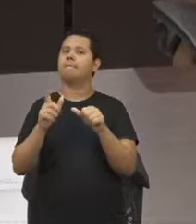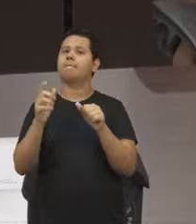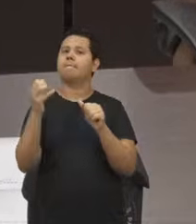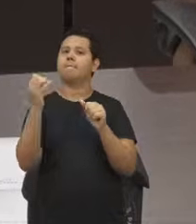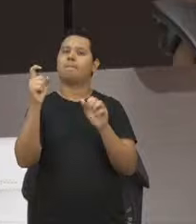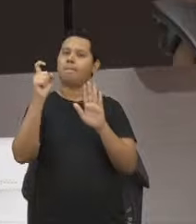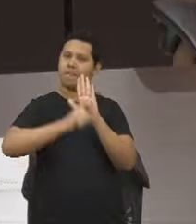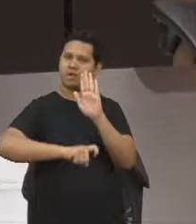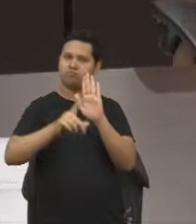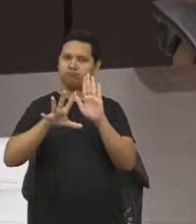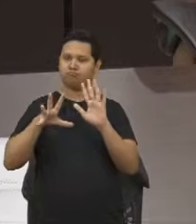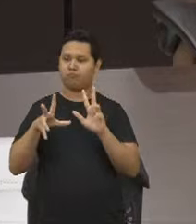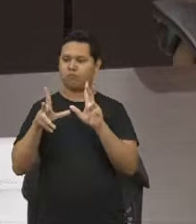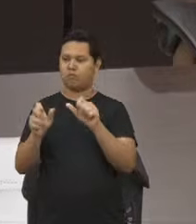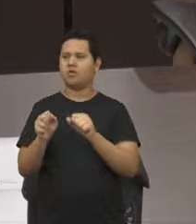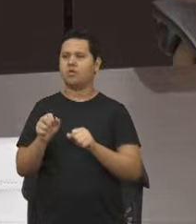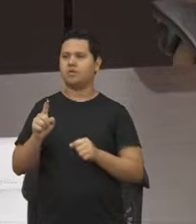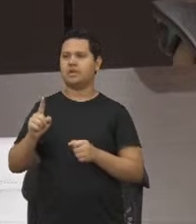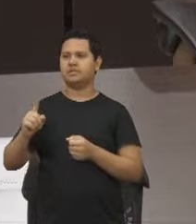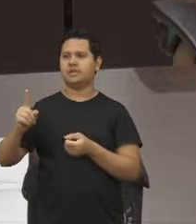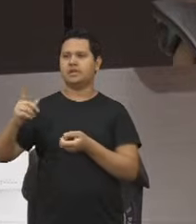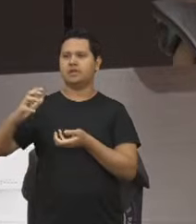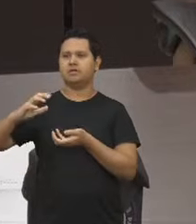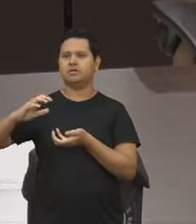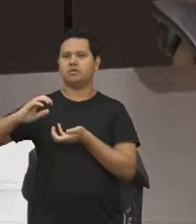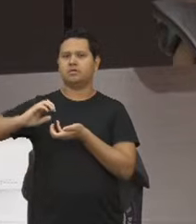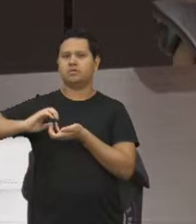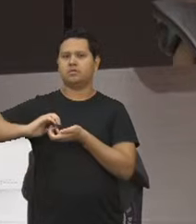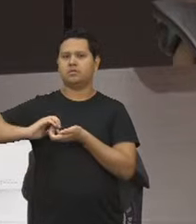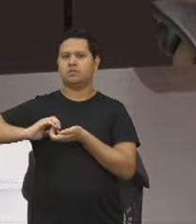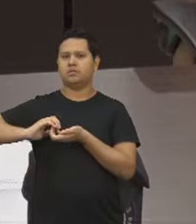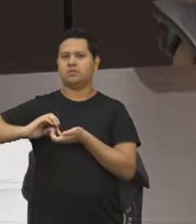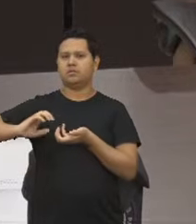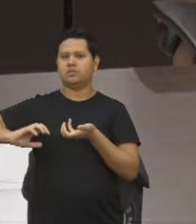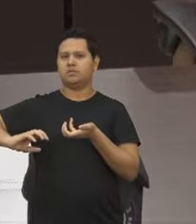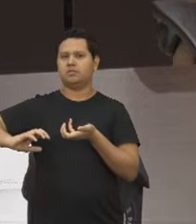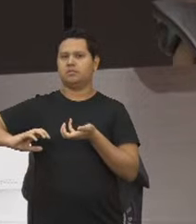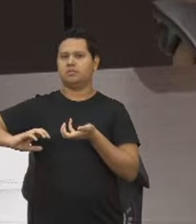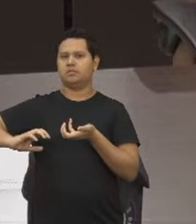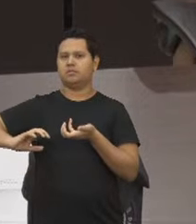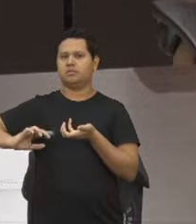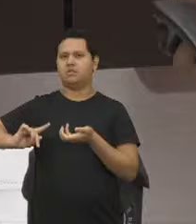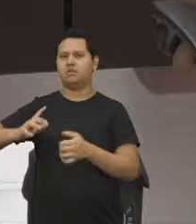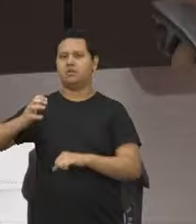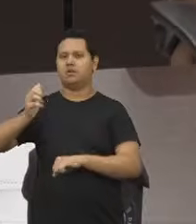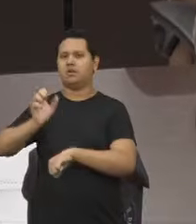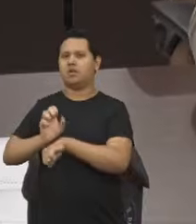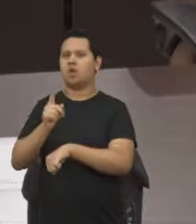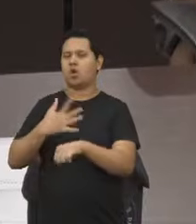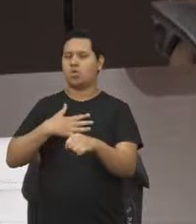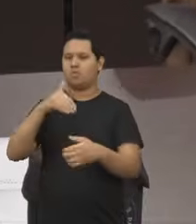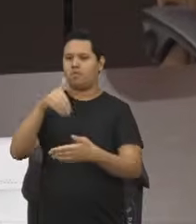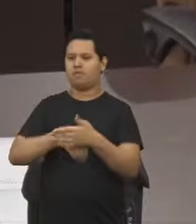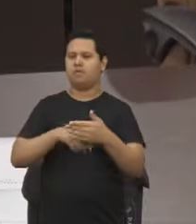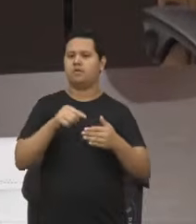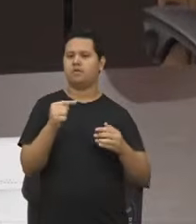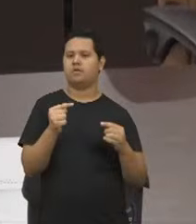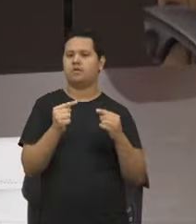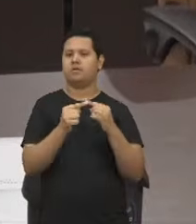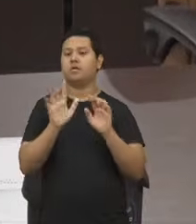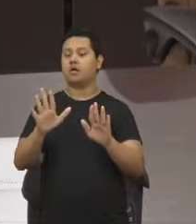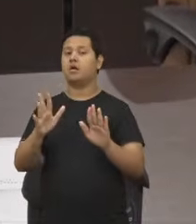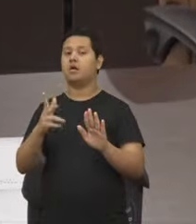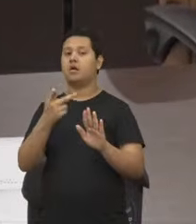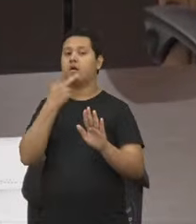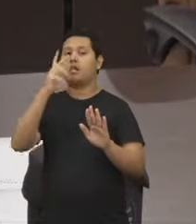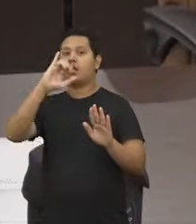tributos dos municípios em Brasília. Mais Brasília e menos Brasil. É isso que a gente tem que abrir o olho. E o meu voto é favorável. E aproveitando ainda em tempo,